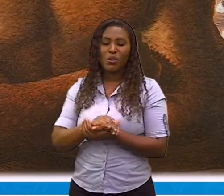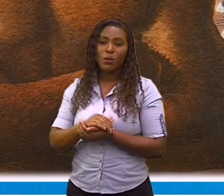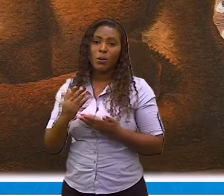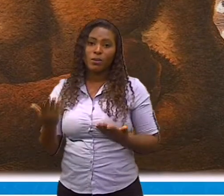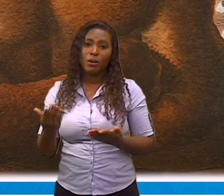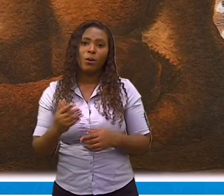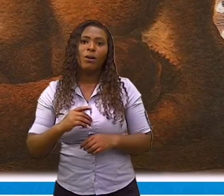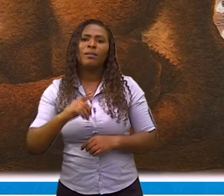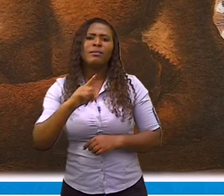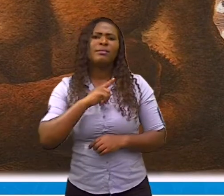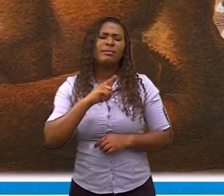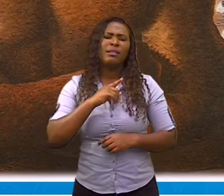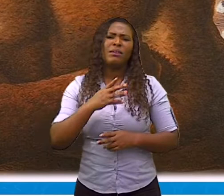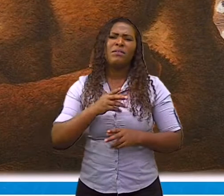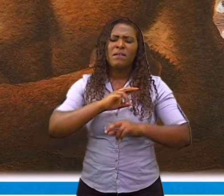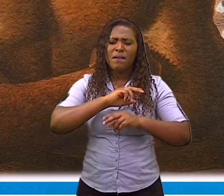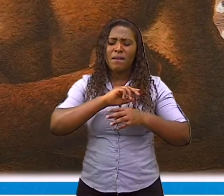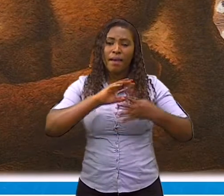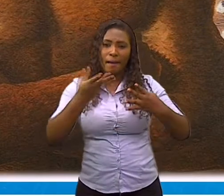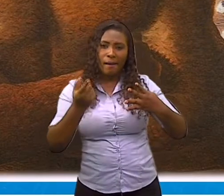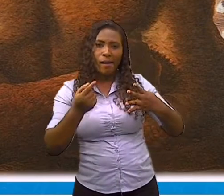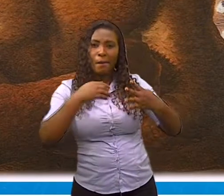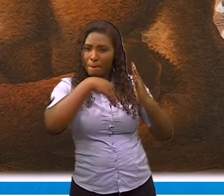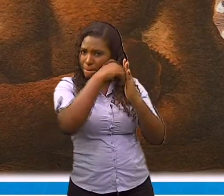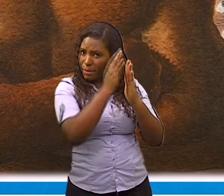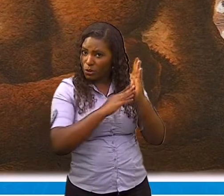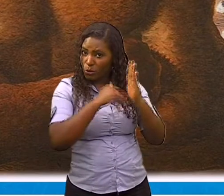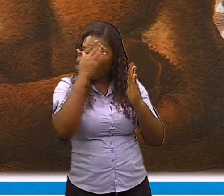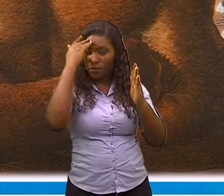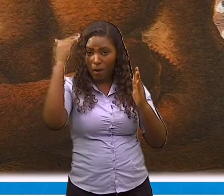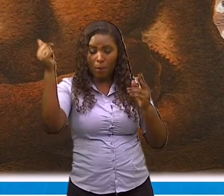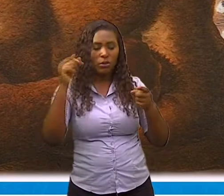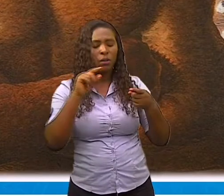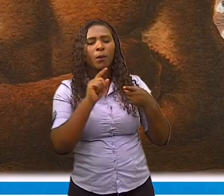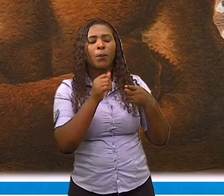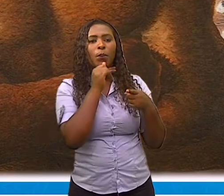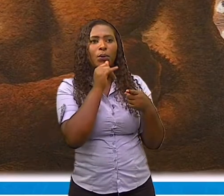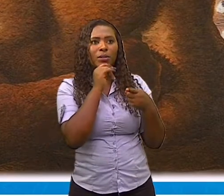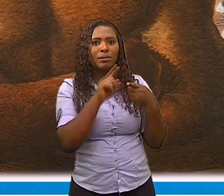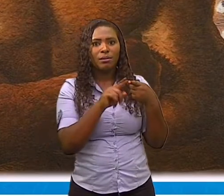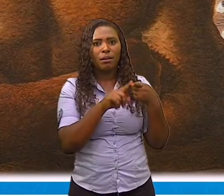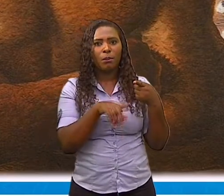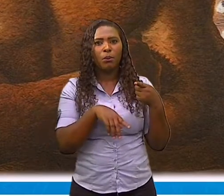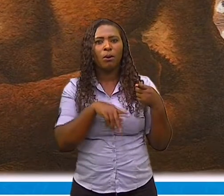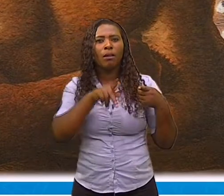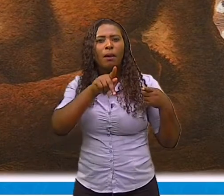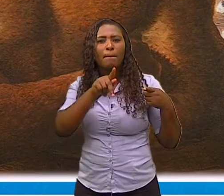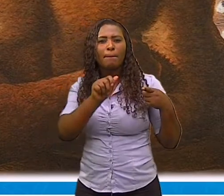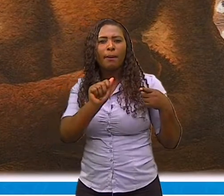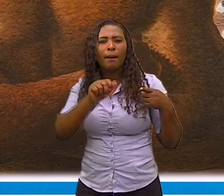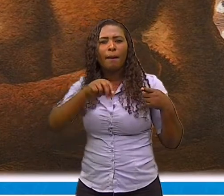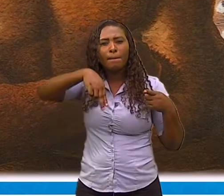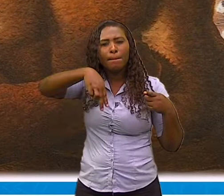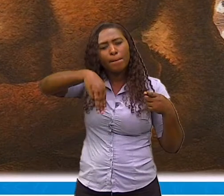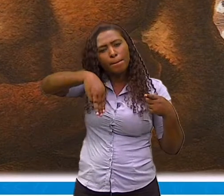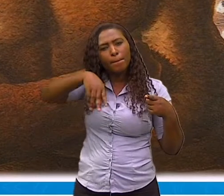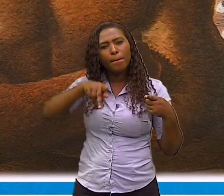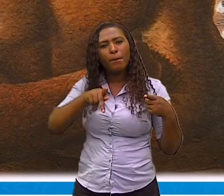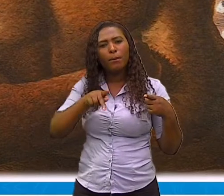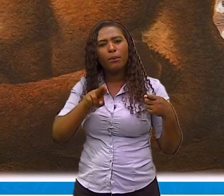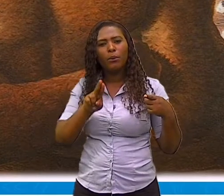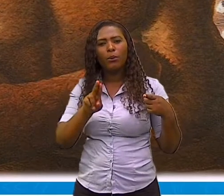São Francisco de Assis, a Via Sacra na Igreja da Pampulha. Quem já foi em Belo Horizonte, foi na Igrejinha da